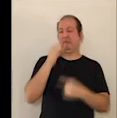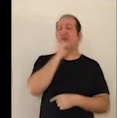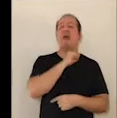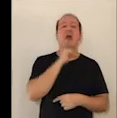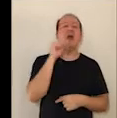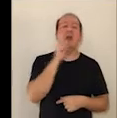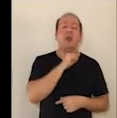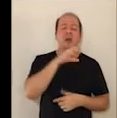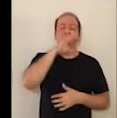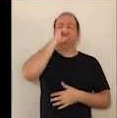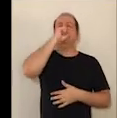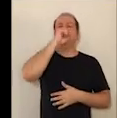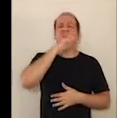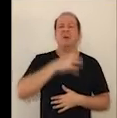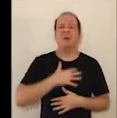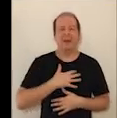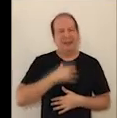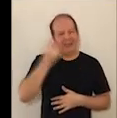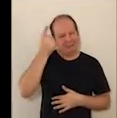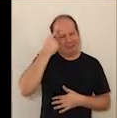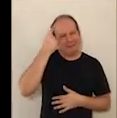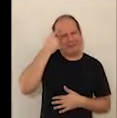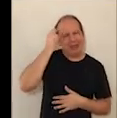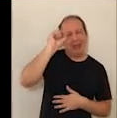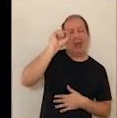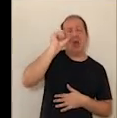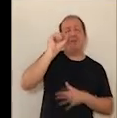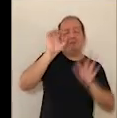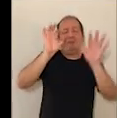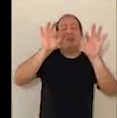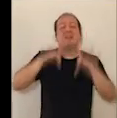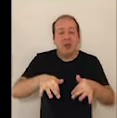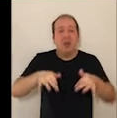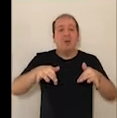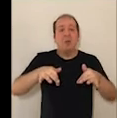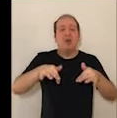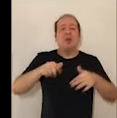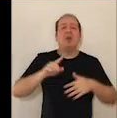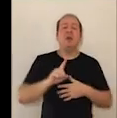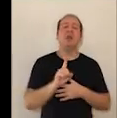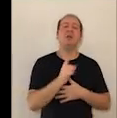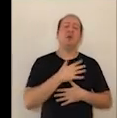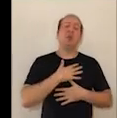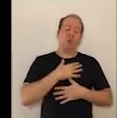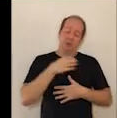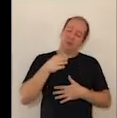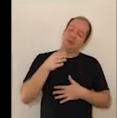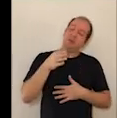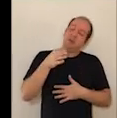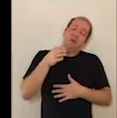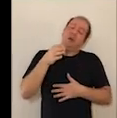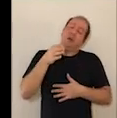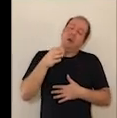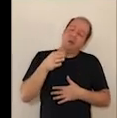velhos. Quase não respira mais, e em vez de pensar em Deus e no juízo final, ele babou-se de prazer com a taça e